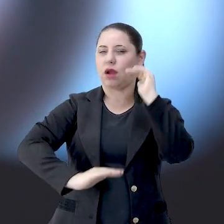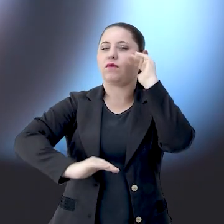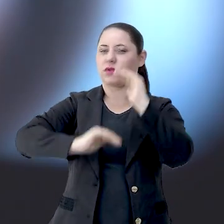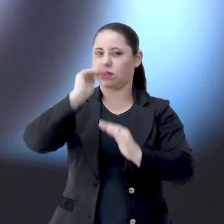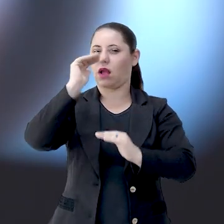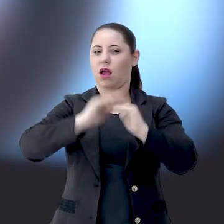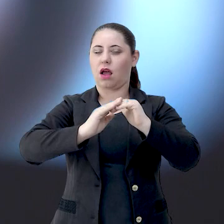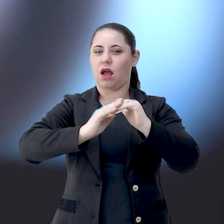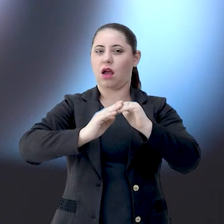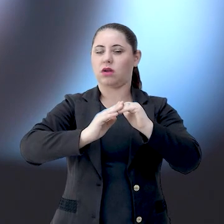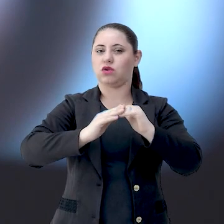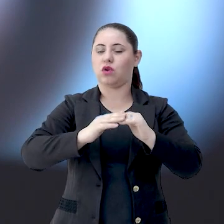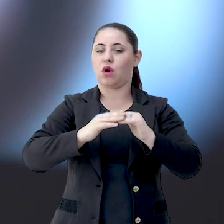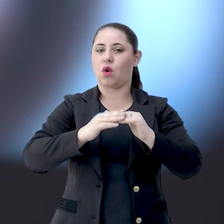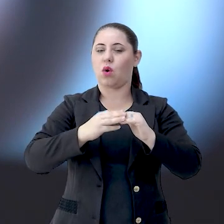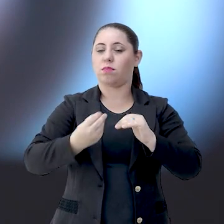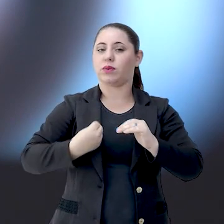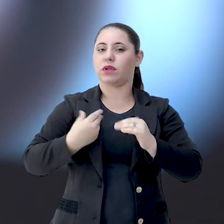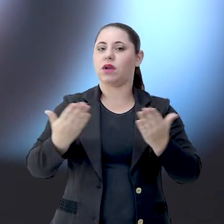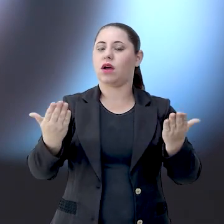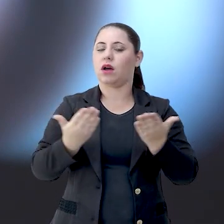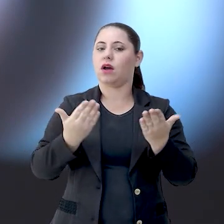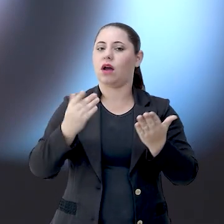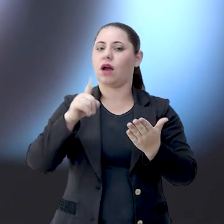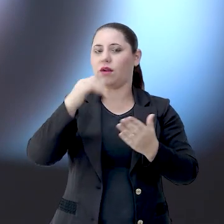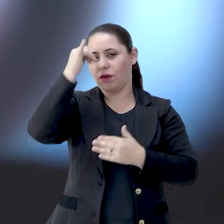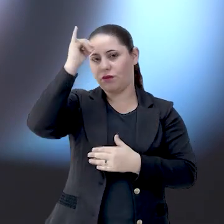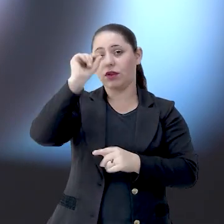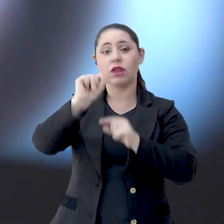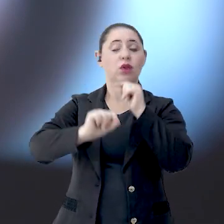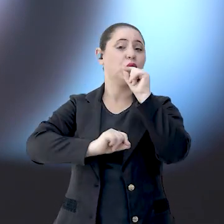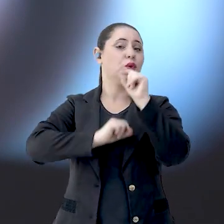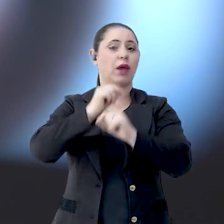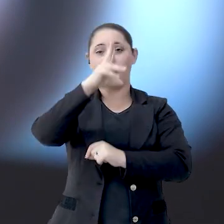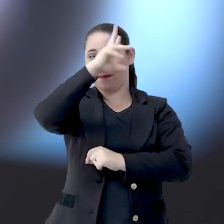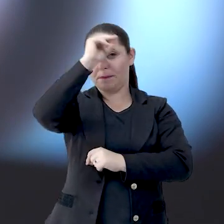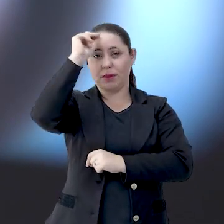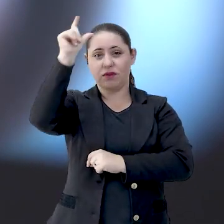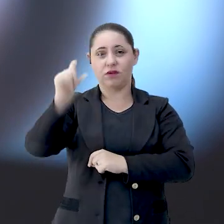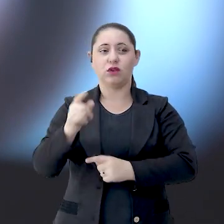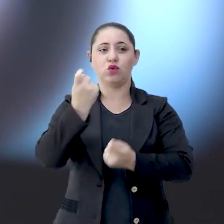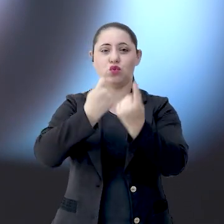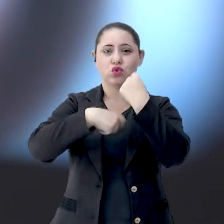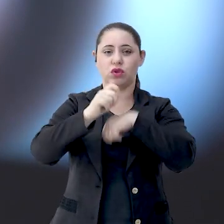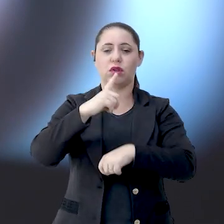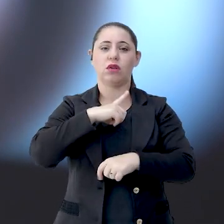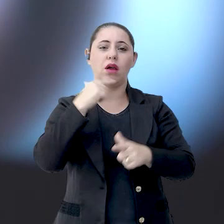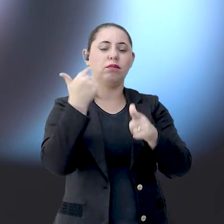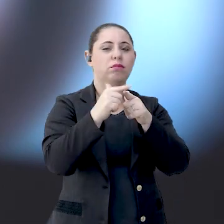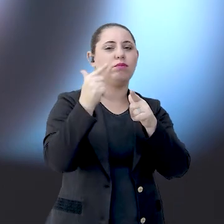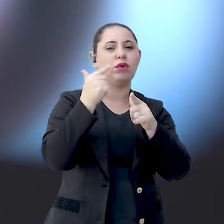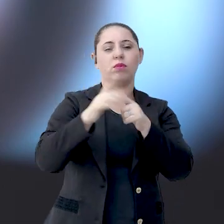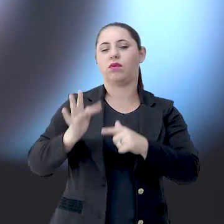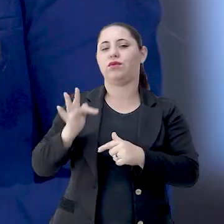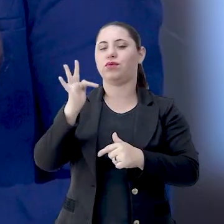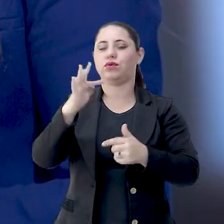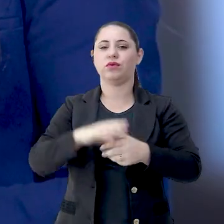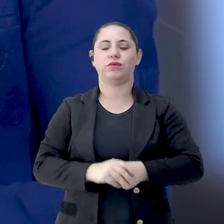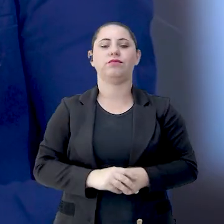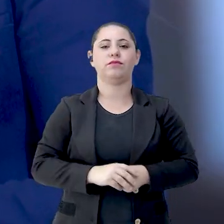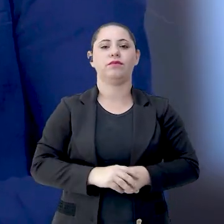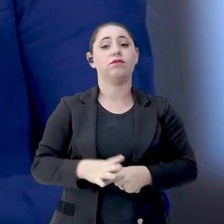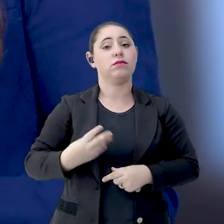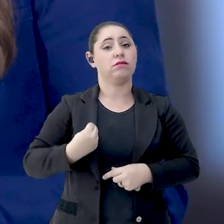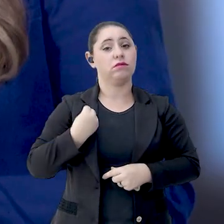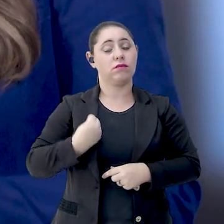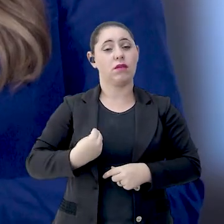Sul é composto por Eldorado, Iguatemi, Itaquiraí, Japorã, Mundo Novo e Naviraí. Esta